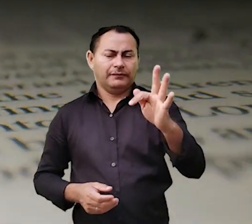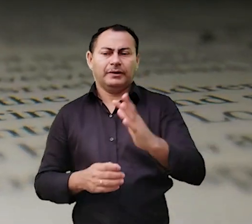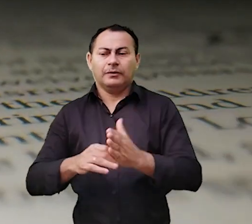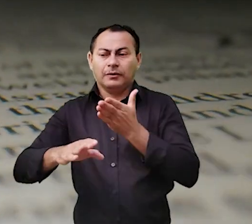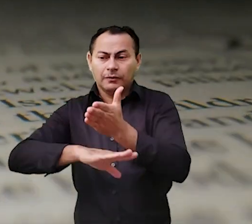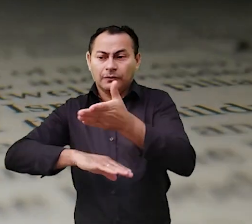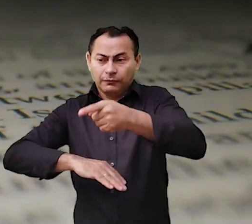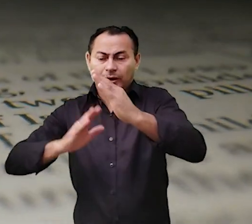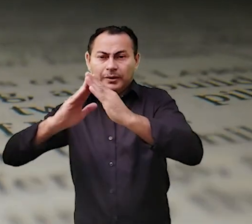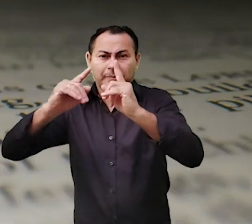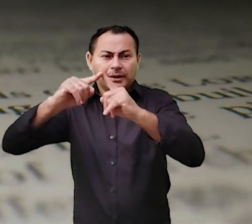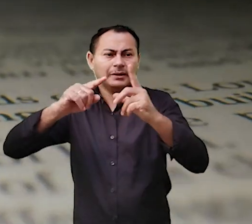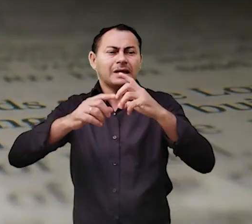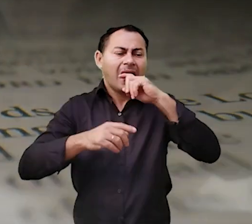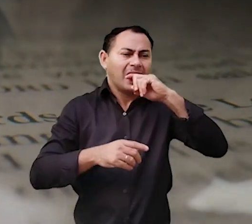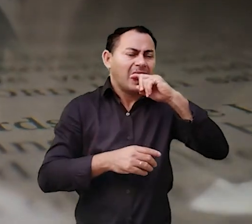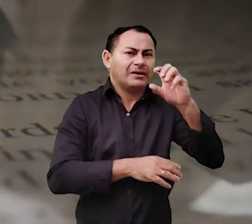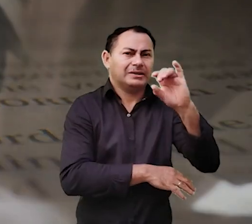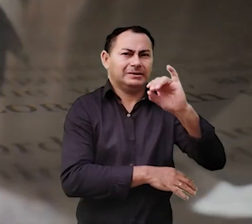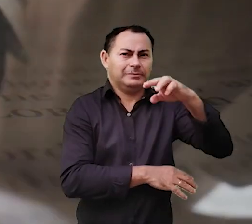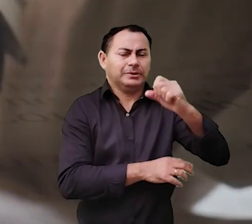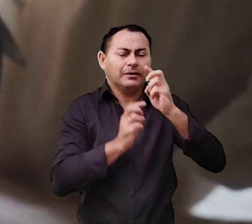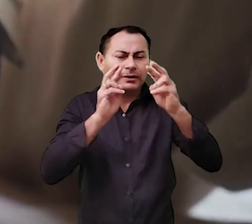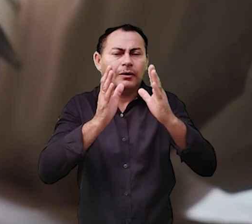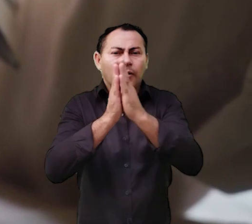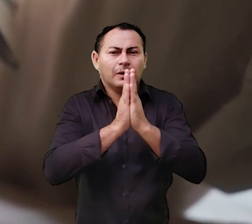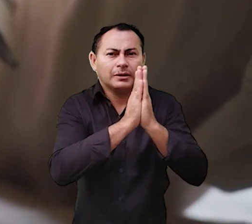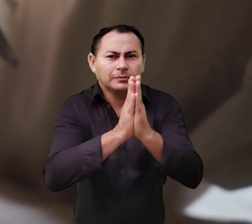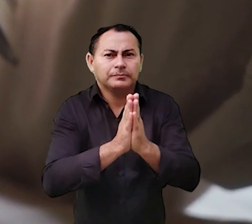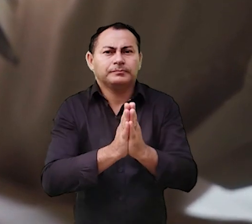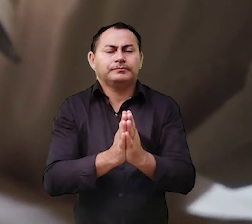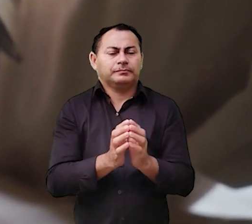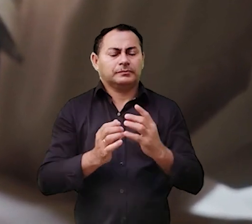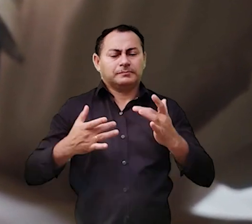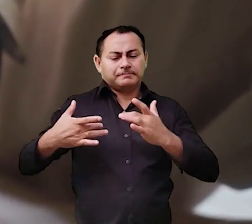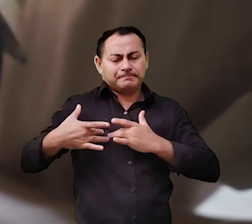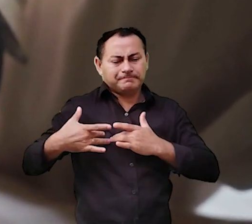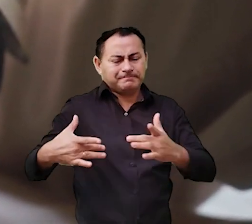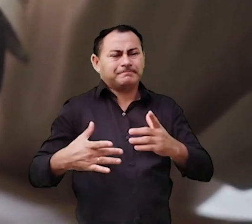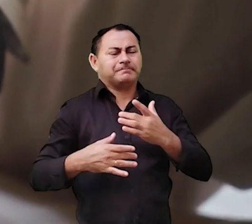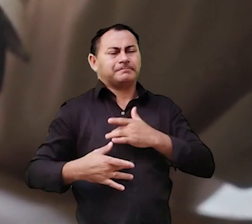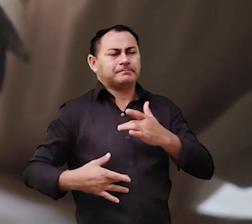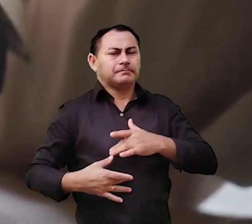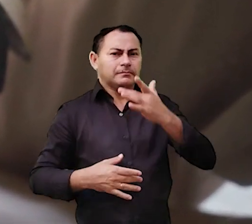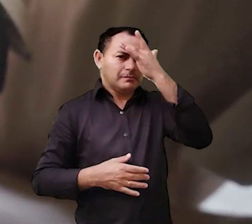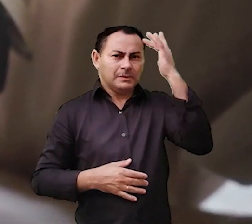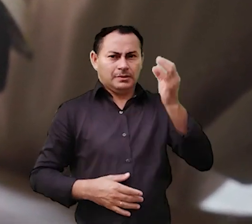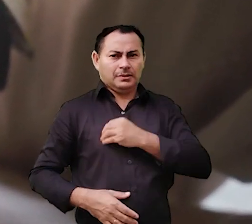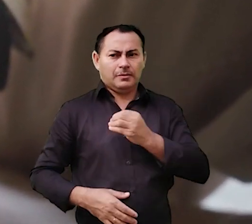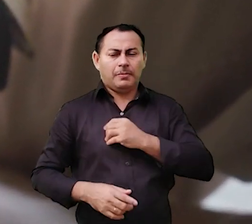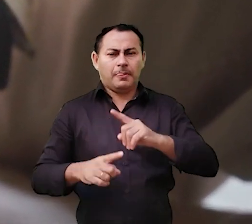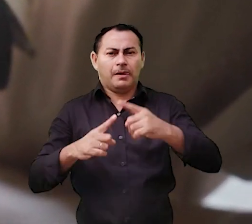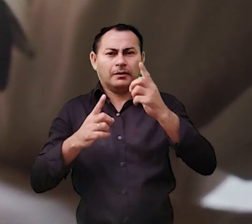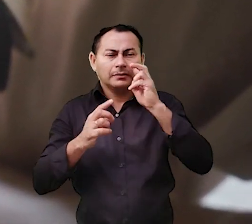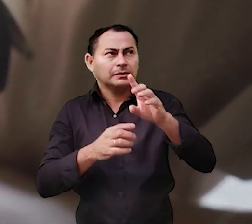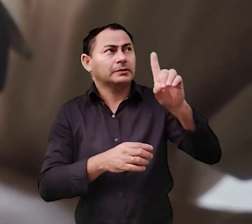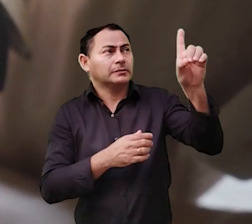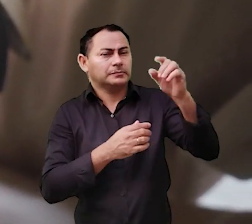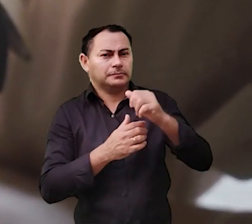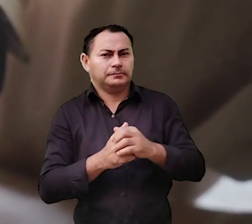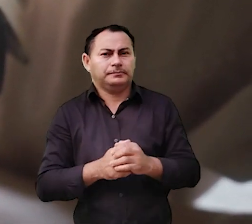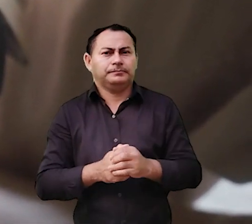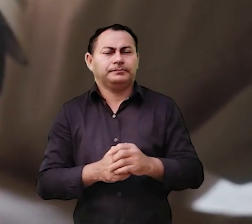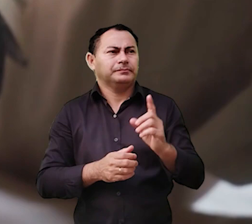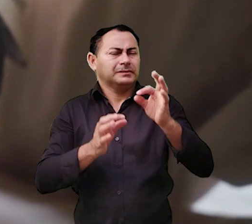santuário invejando o ímpio, e ele saiu de lá orando com compaixão pelo ímpio. Depois de acusar Deus